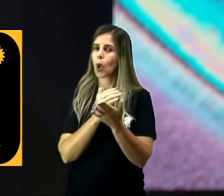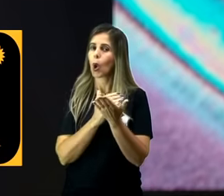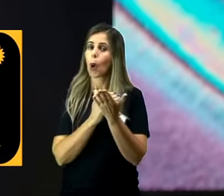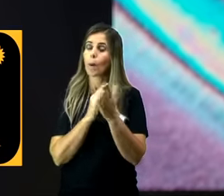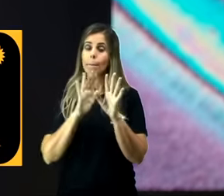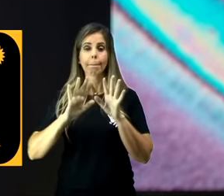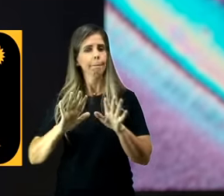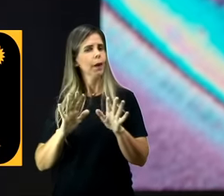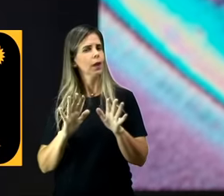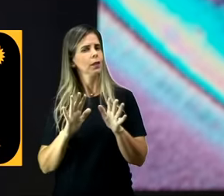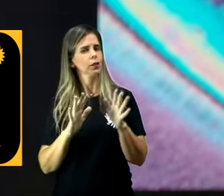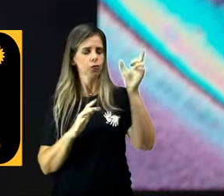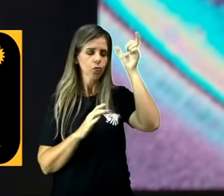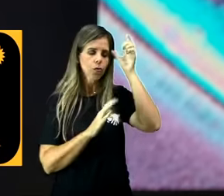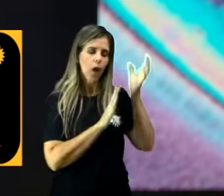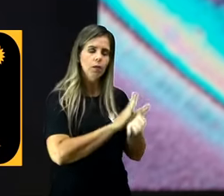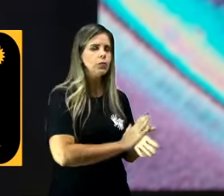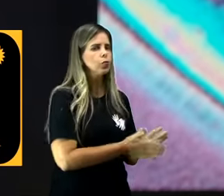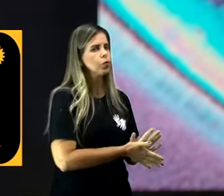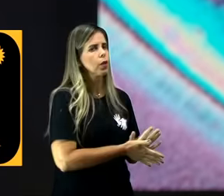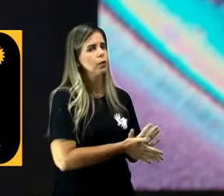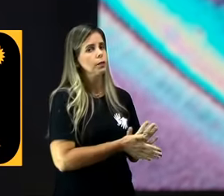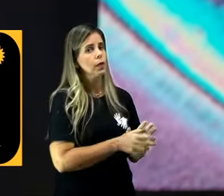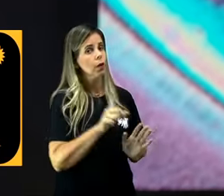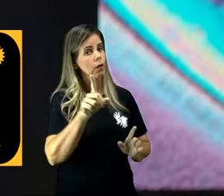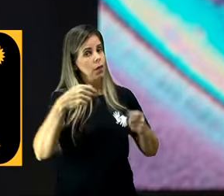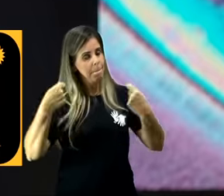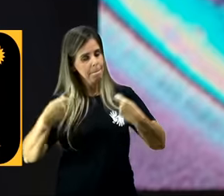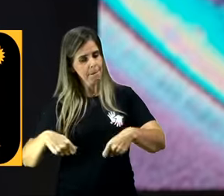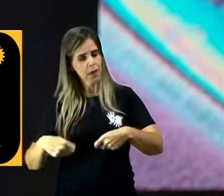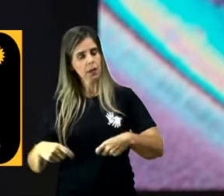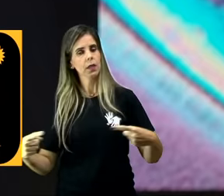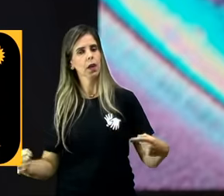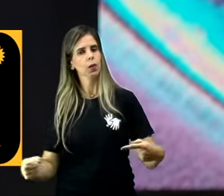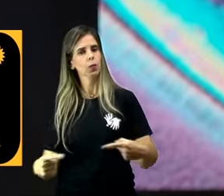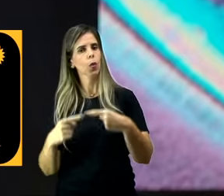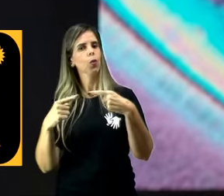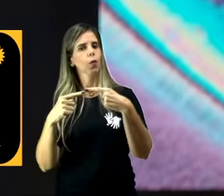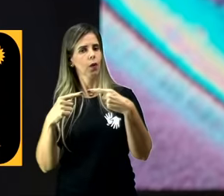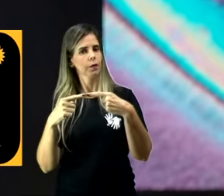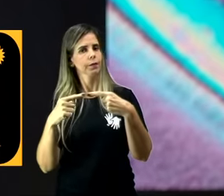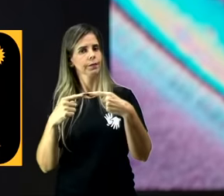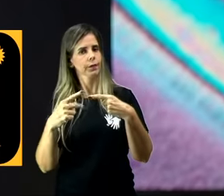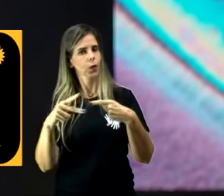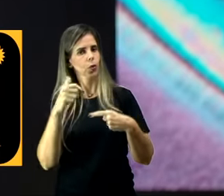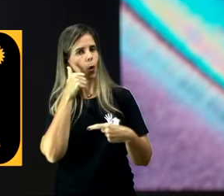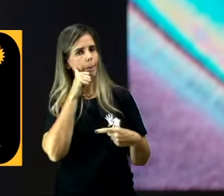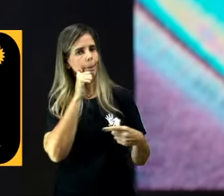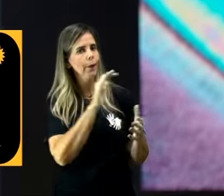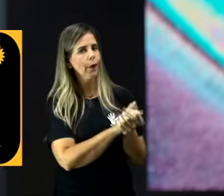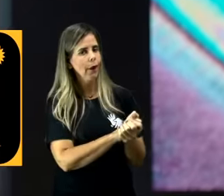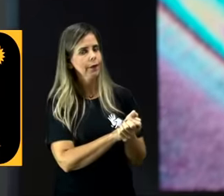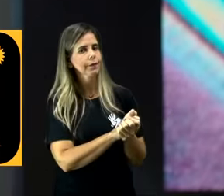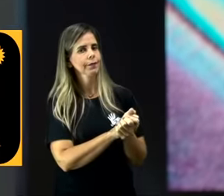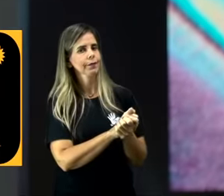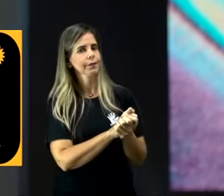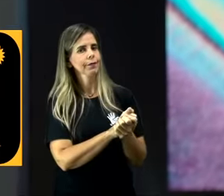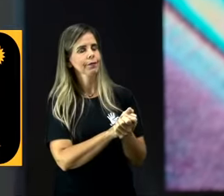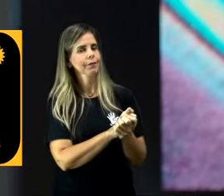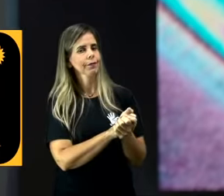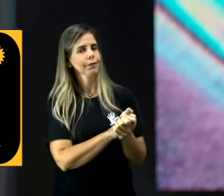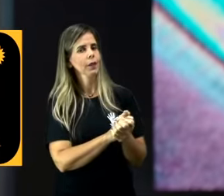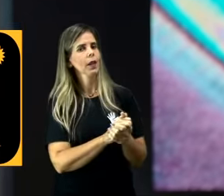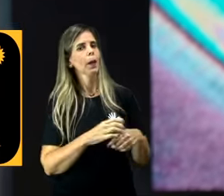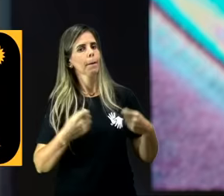Não há como avançar se não houver concordância. Jesus está ensinando: reino dividido não